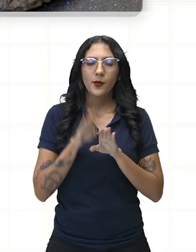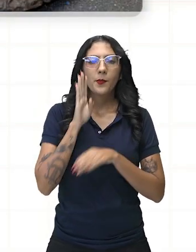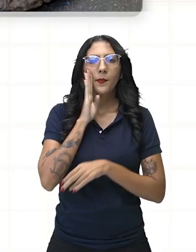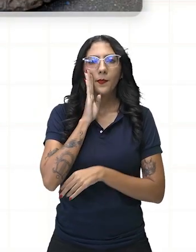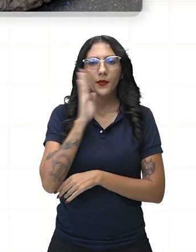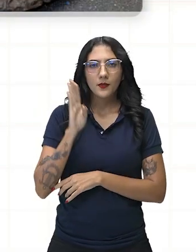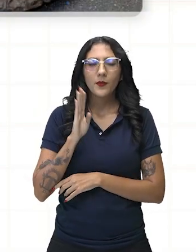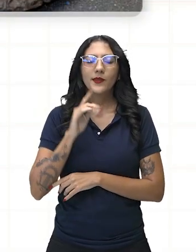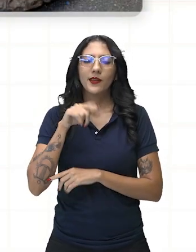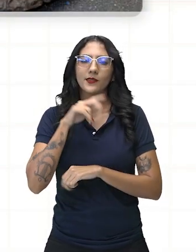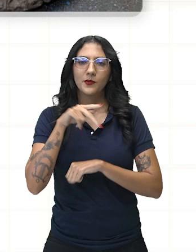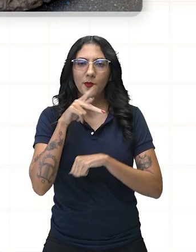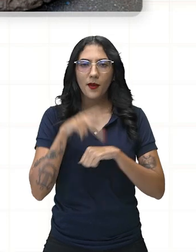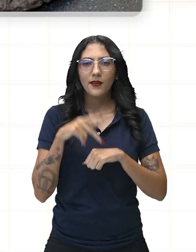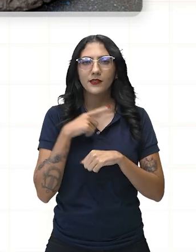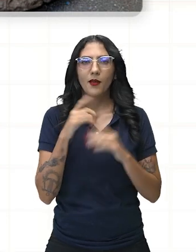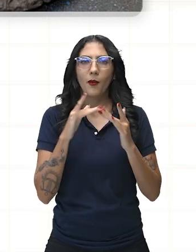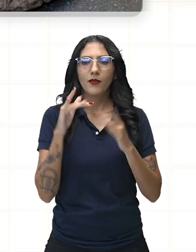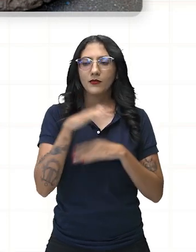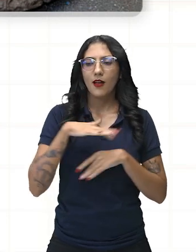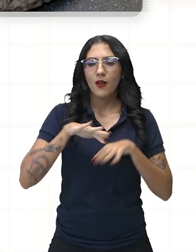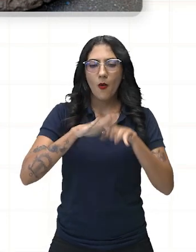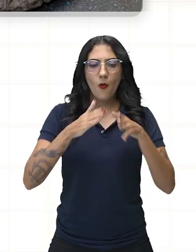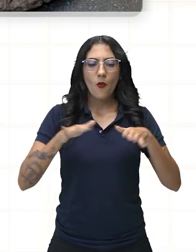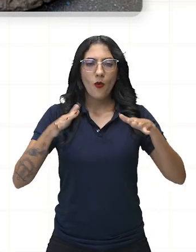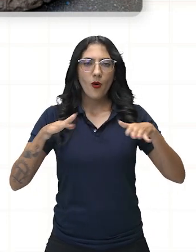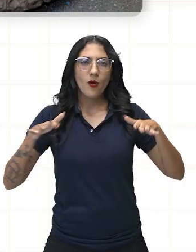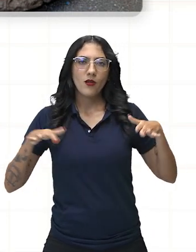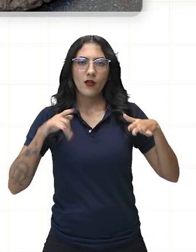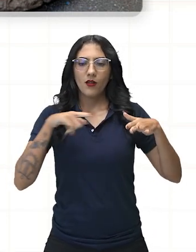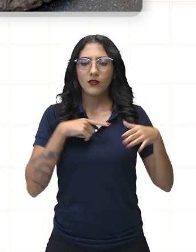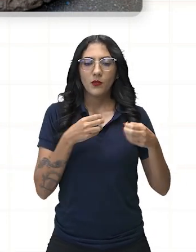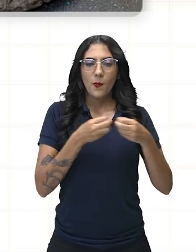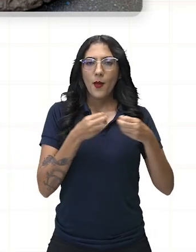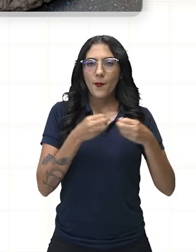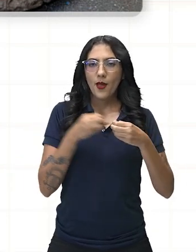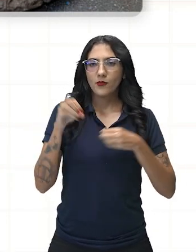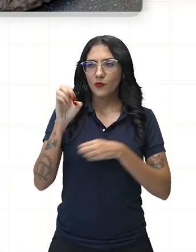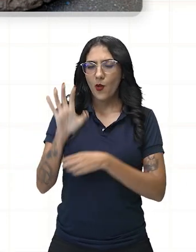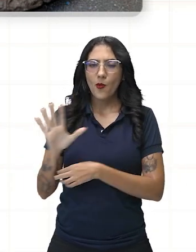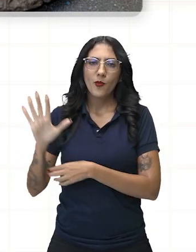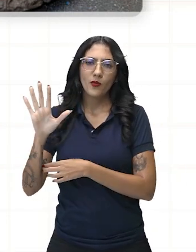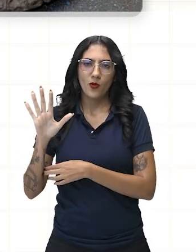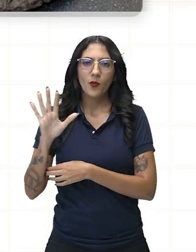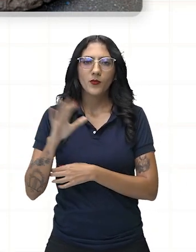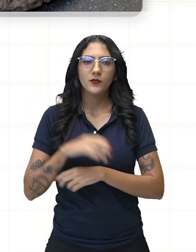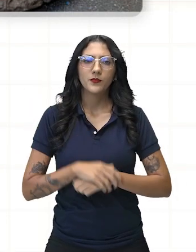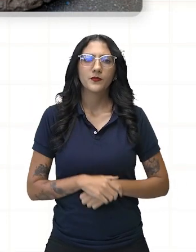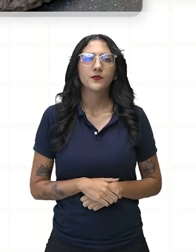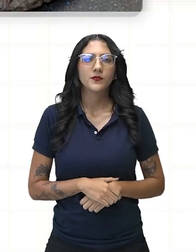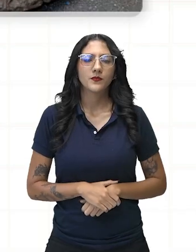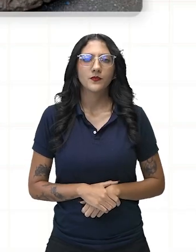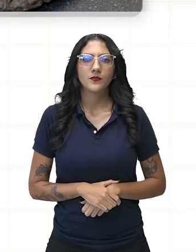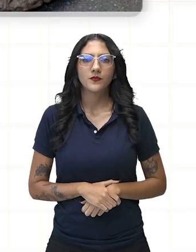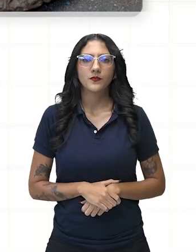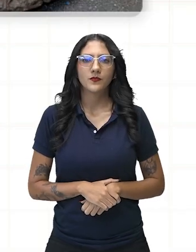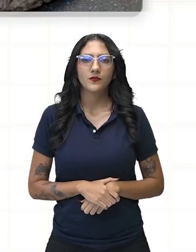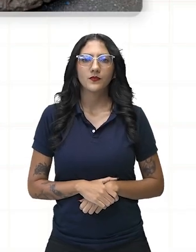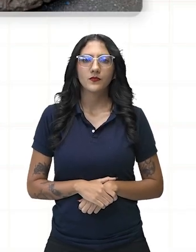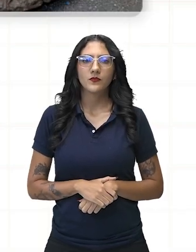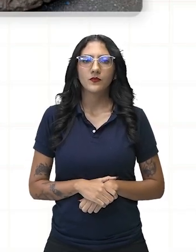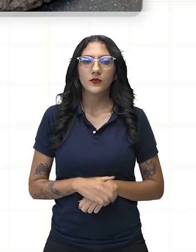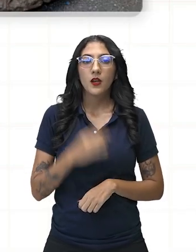banhados pelos mares e pelos oceanos que estão ali no continente europeu, né, que cercam o continente europeu, com destaque